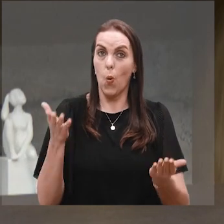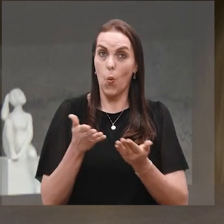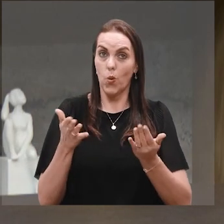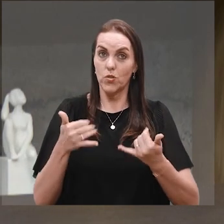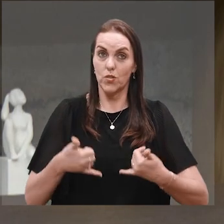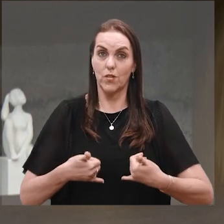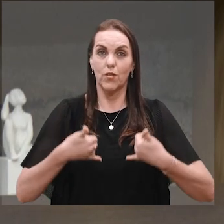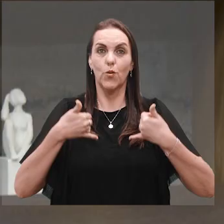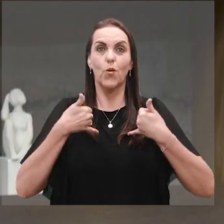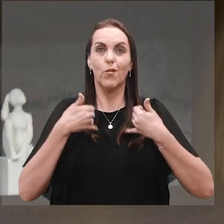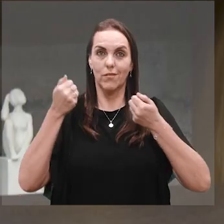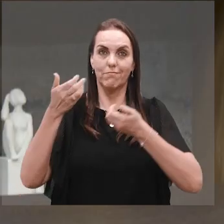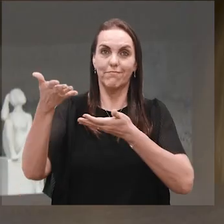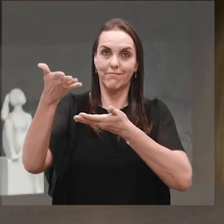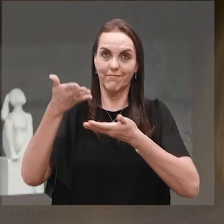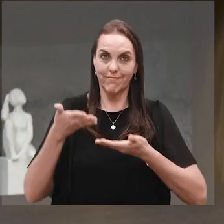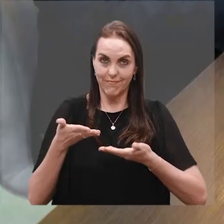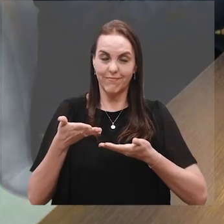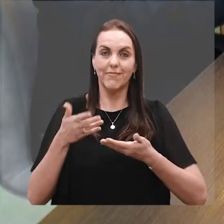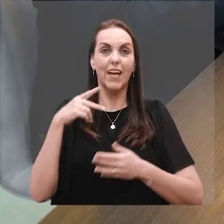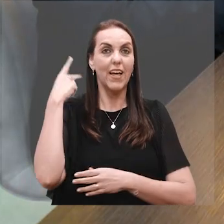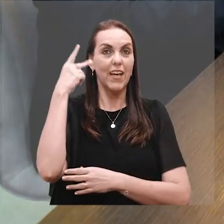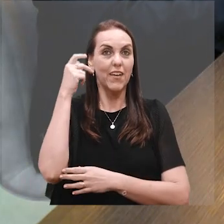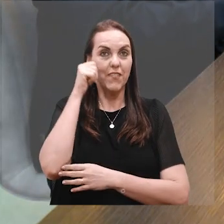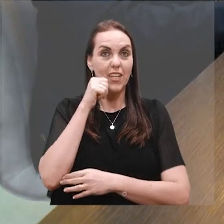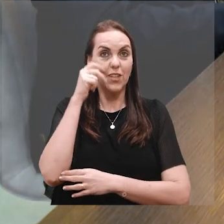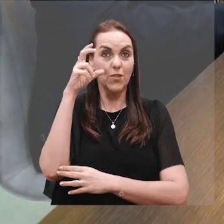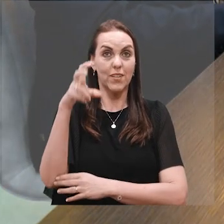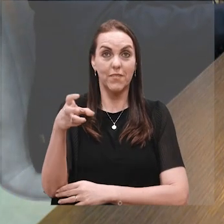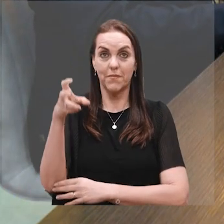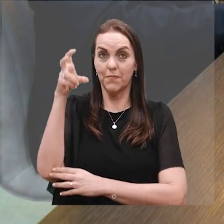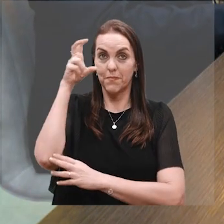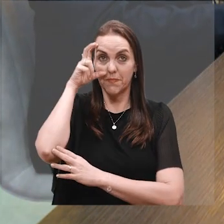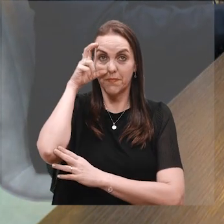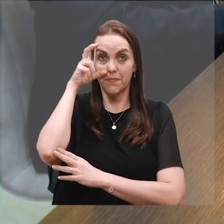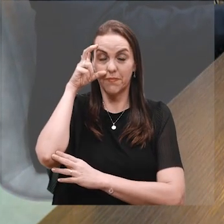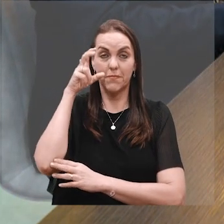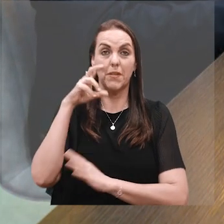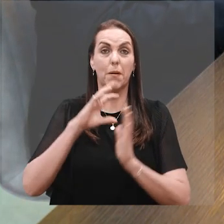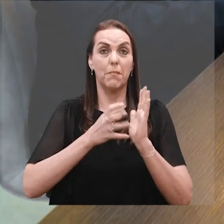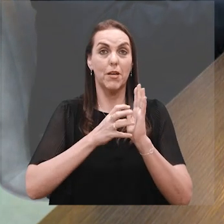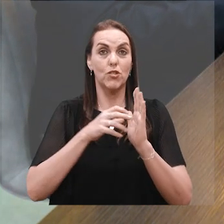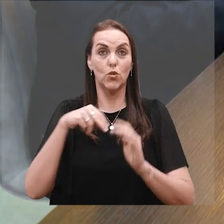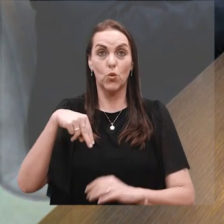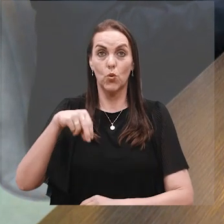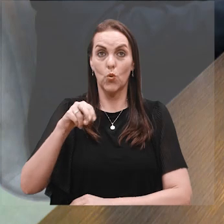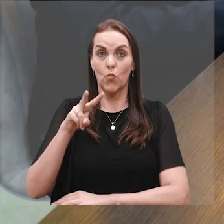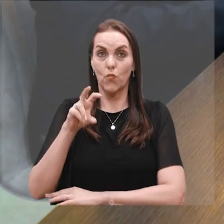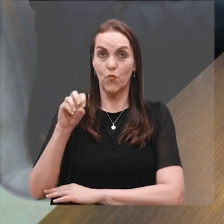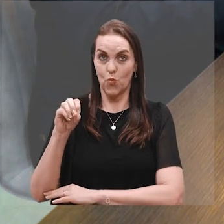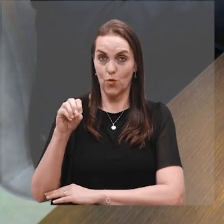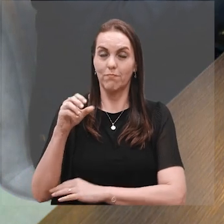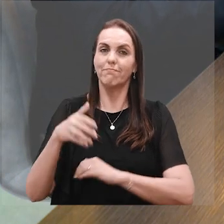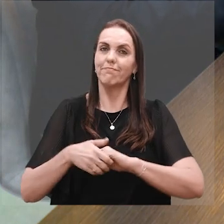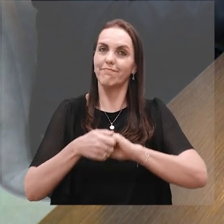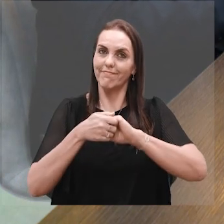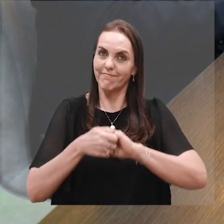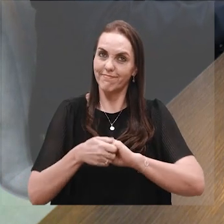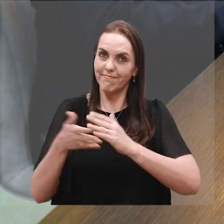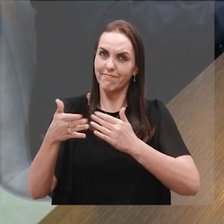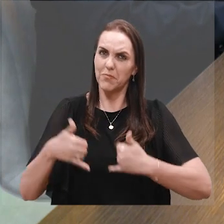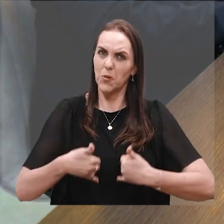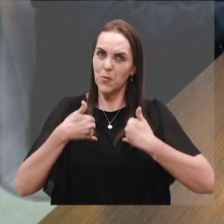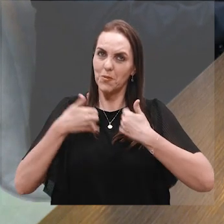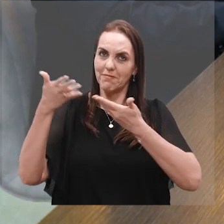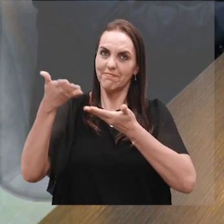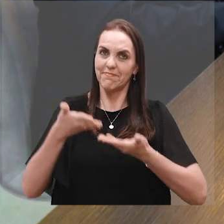temos a honra de recebermos nesta edição a vereadora Sandra Boneto, do Novo, aqui onde imediato saúdo. Vereadora